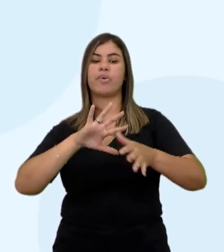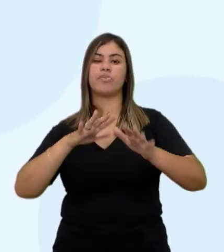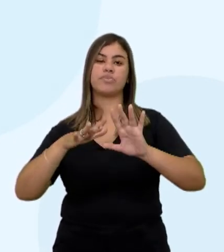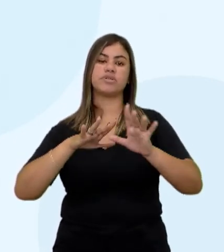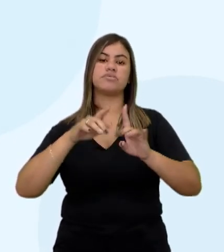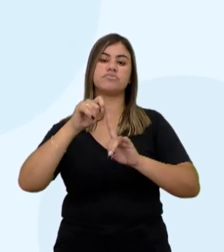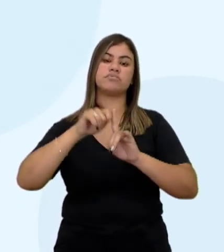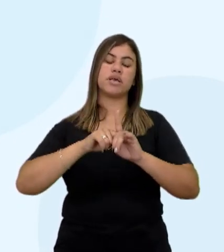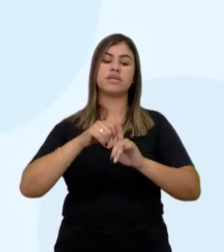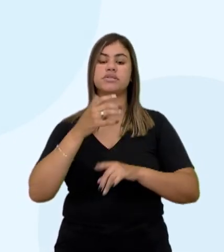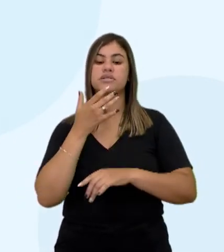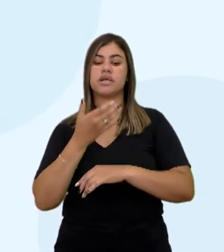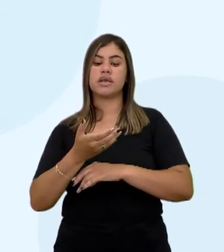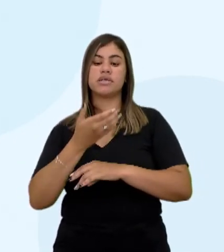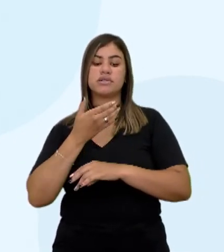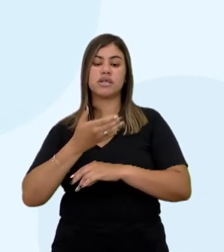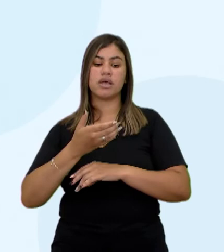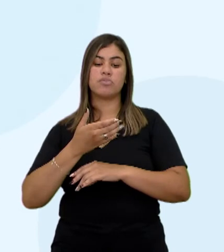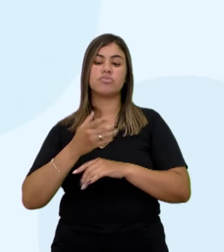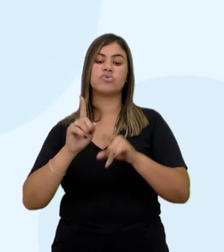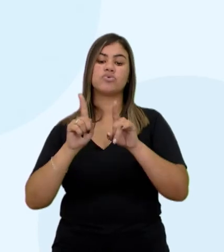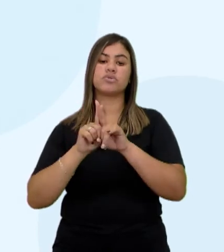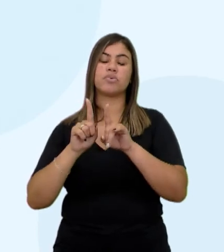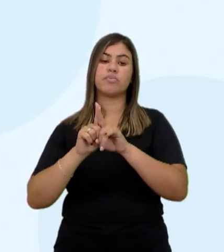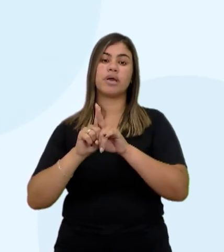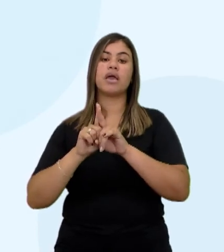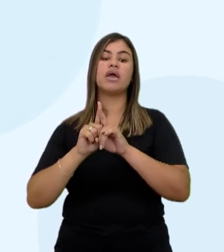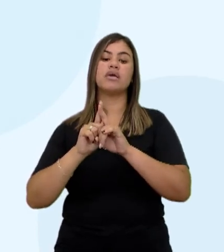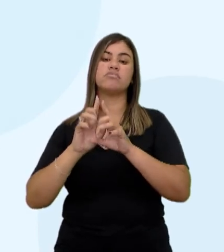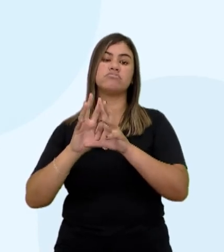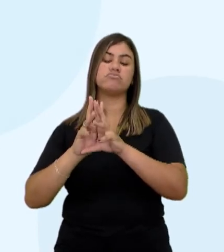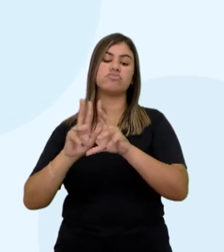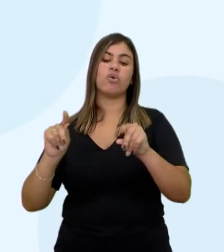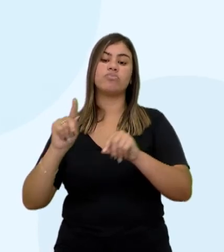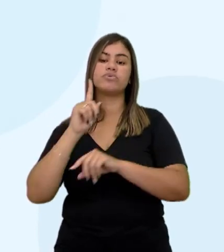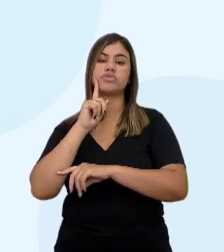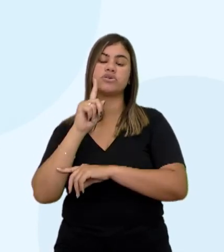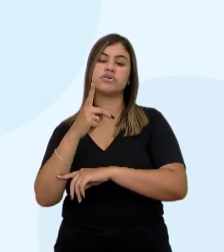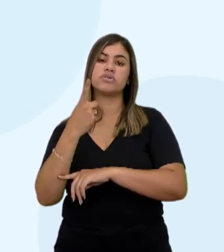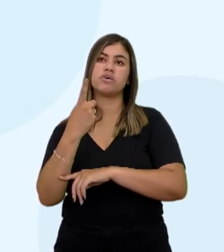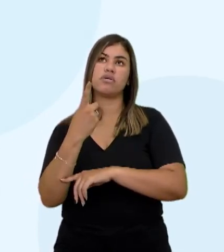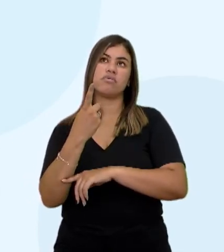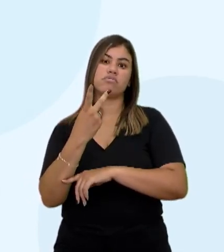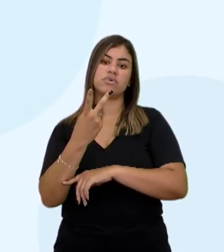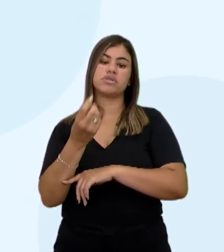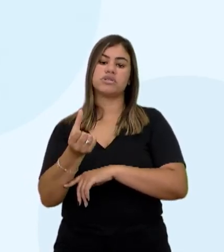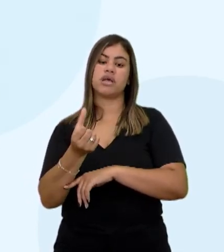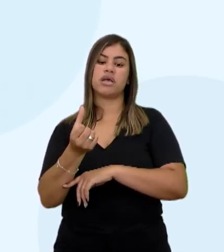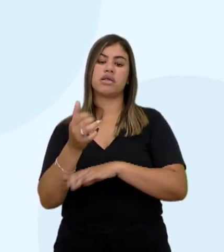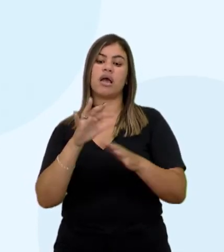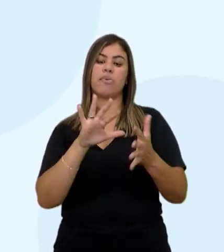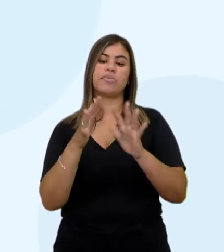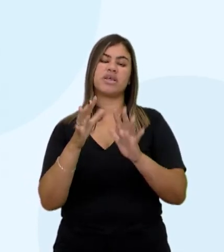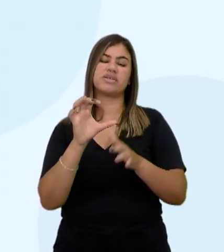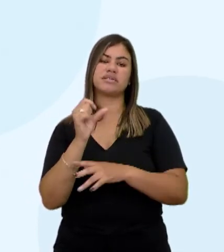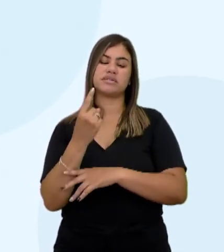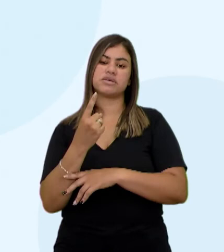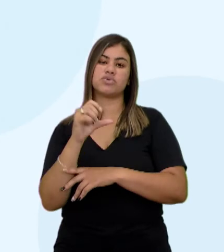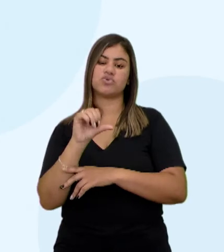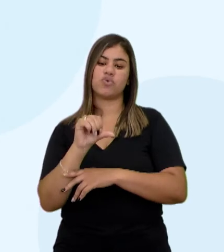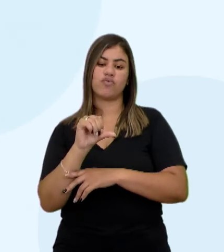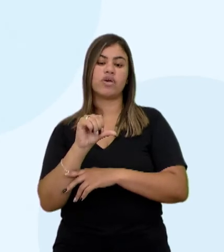seu desaparecimento no dia 26, que é aí de 190 a 65 milhões de anos.